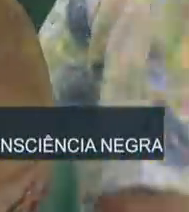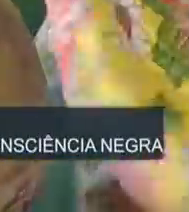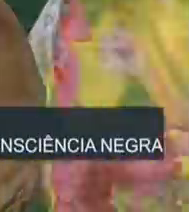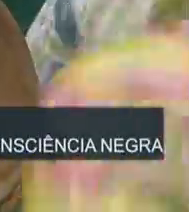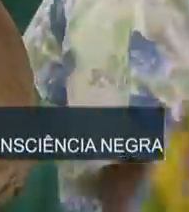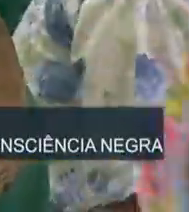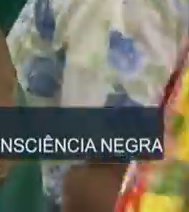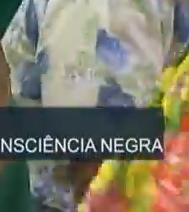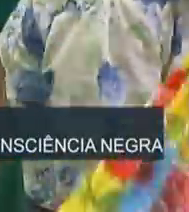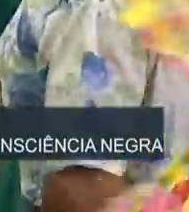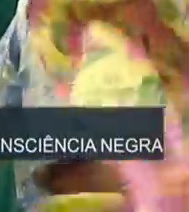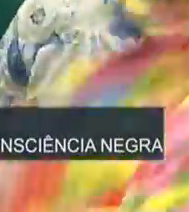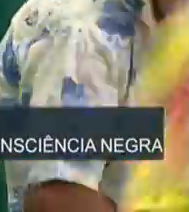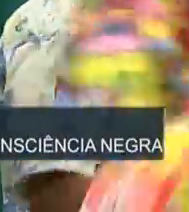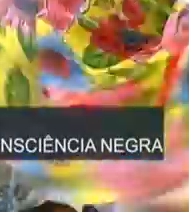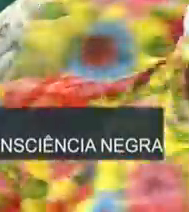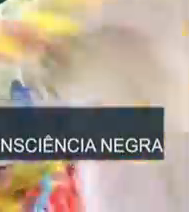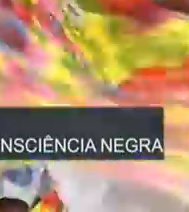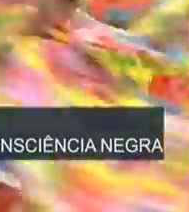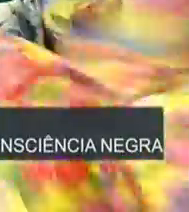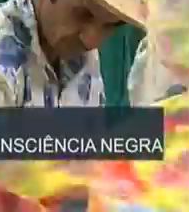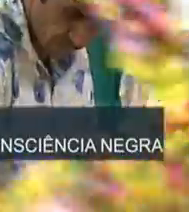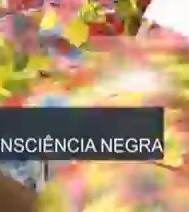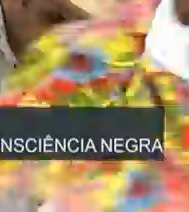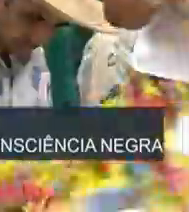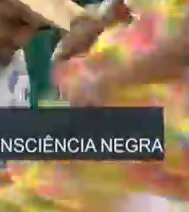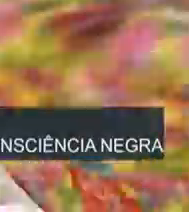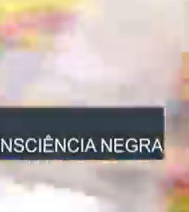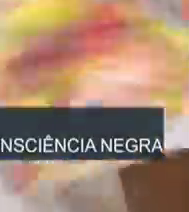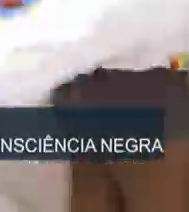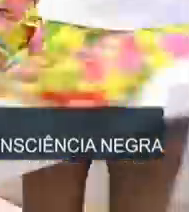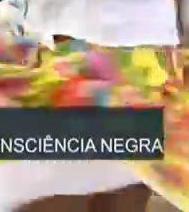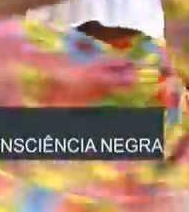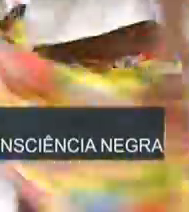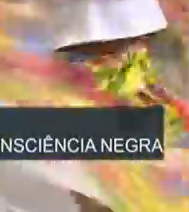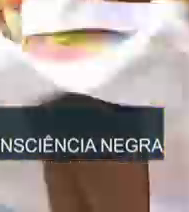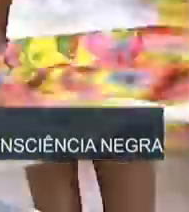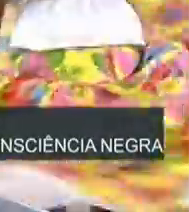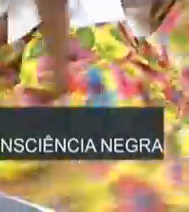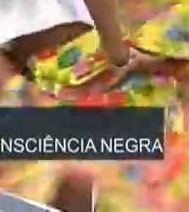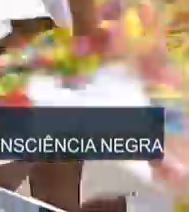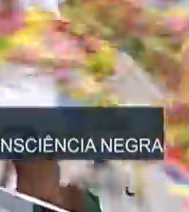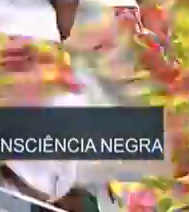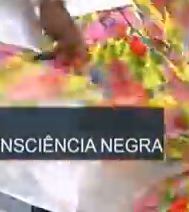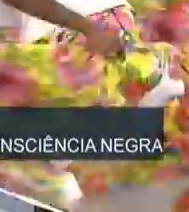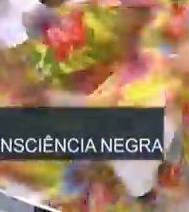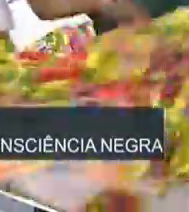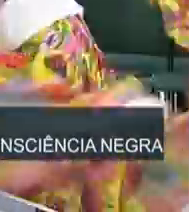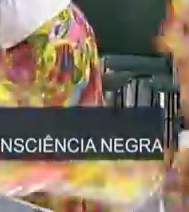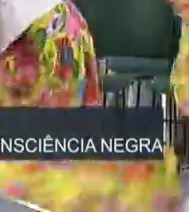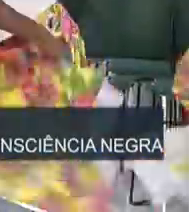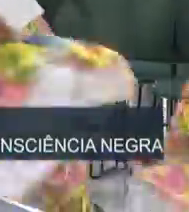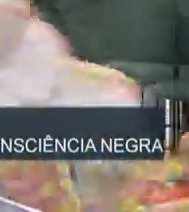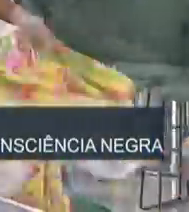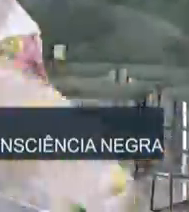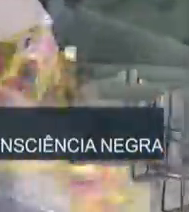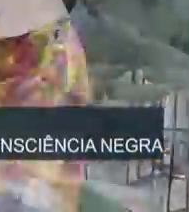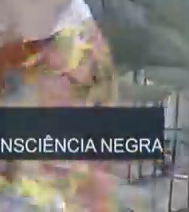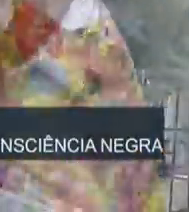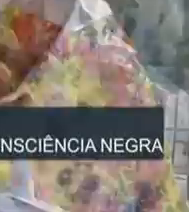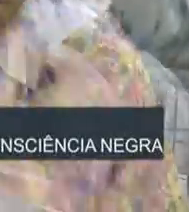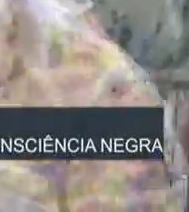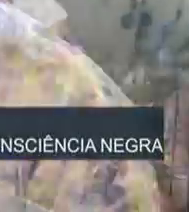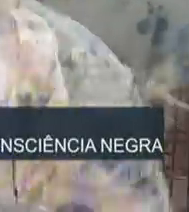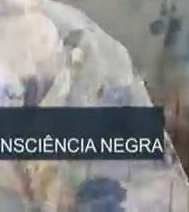Ladeira ô já virou Lira tornou a virar Lira virou tornou virar